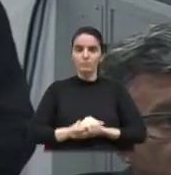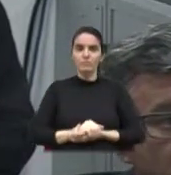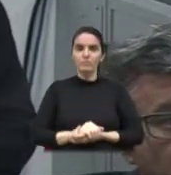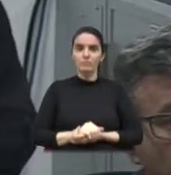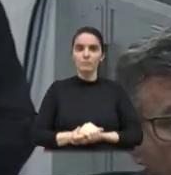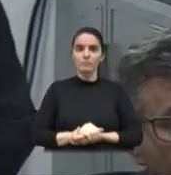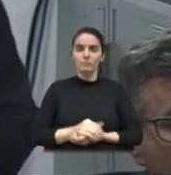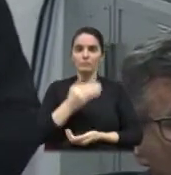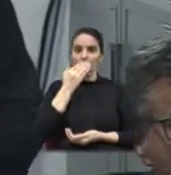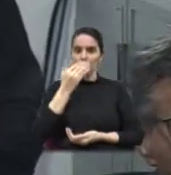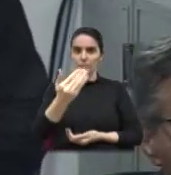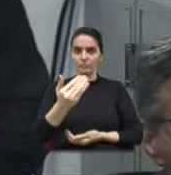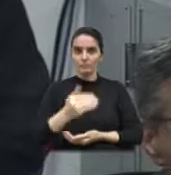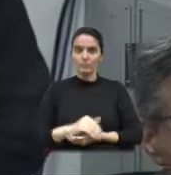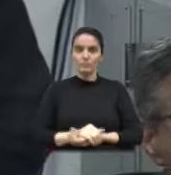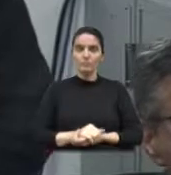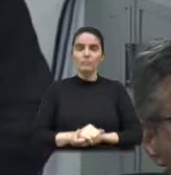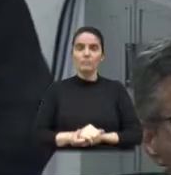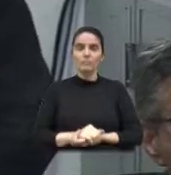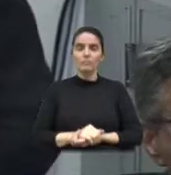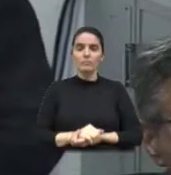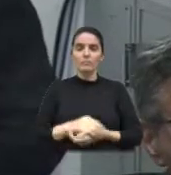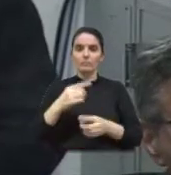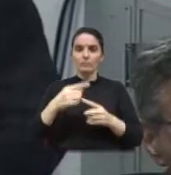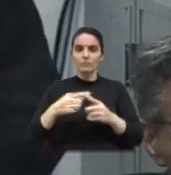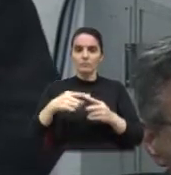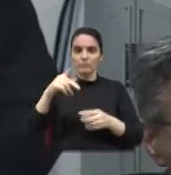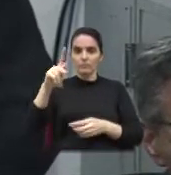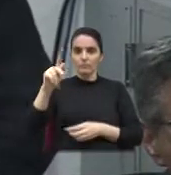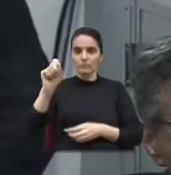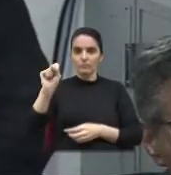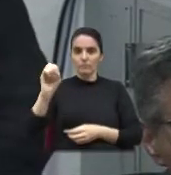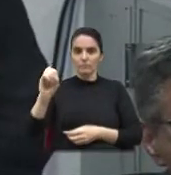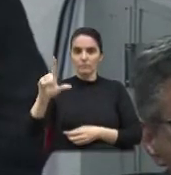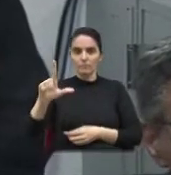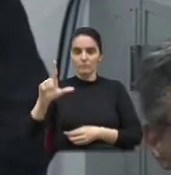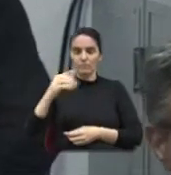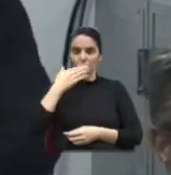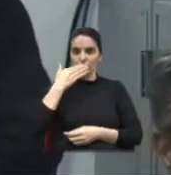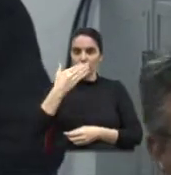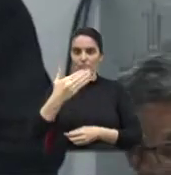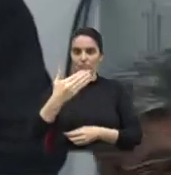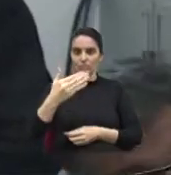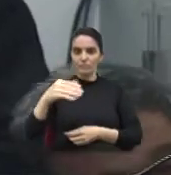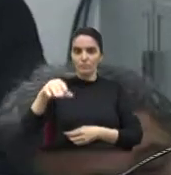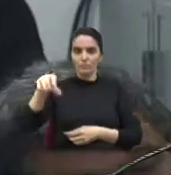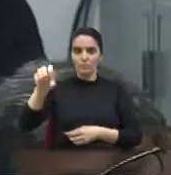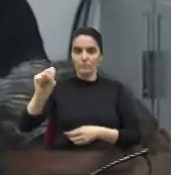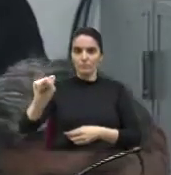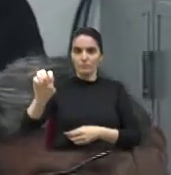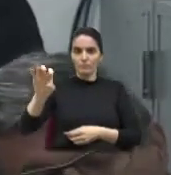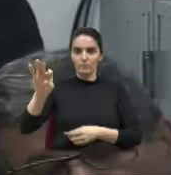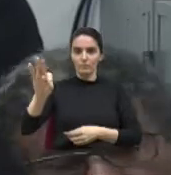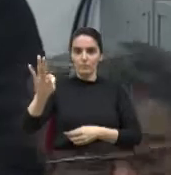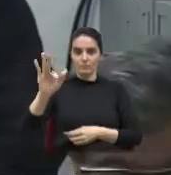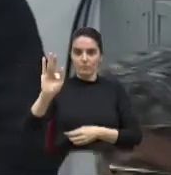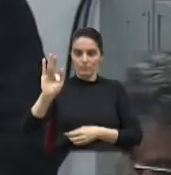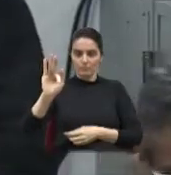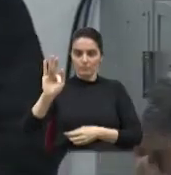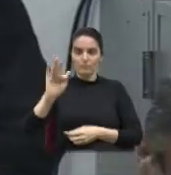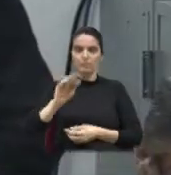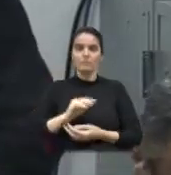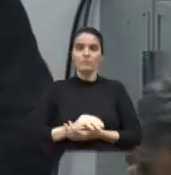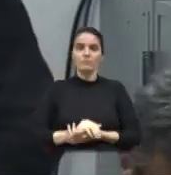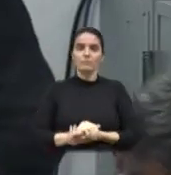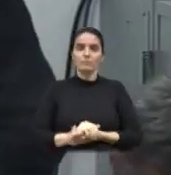pedido que fez o PSOL ao Supremo Tribunal Federal